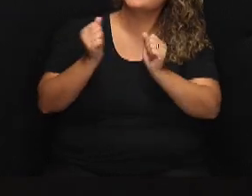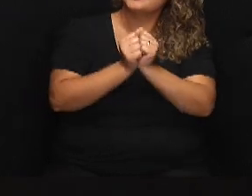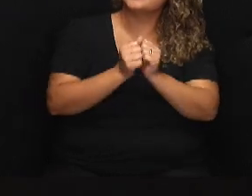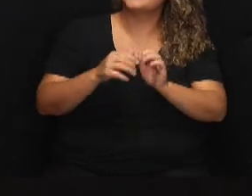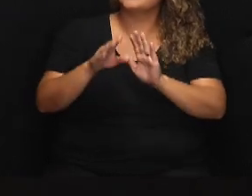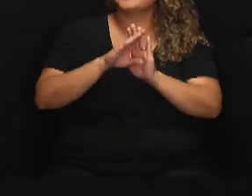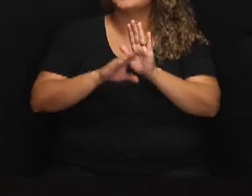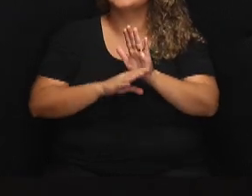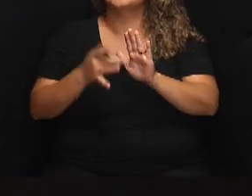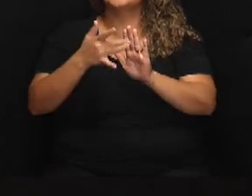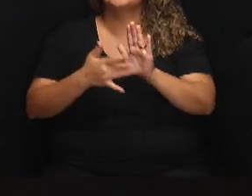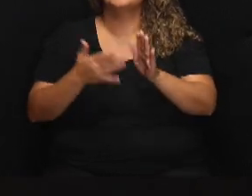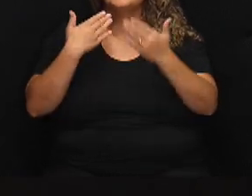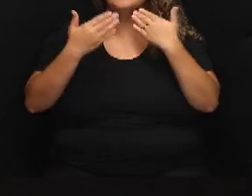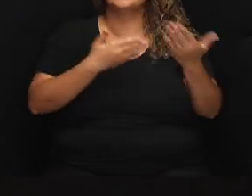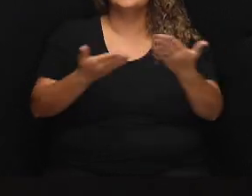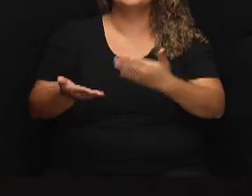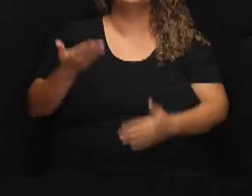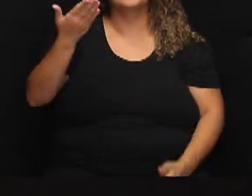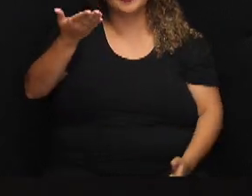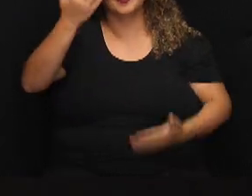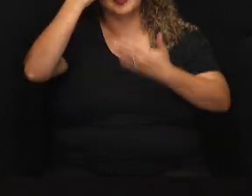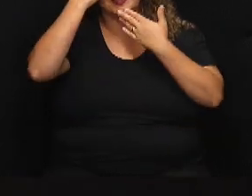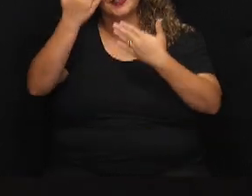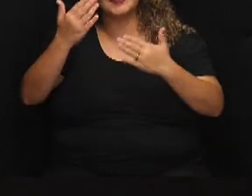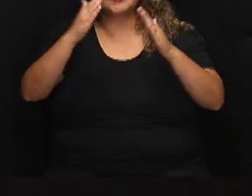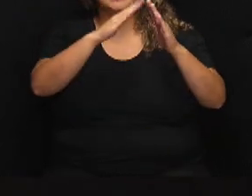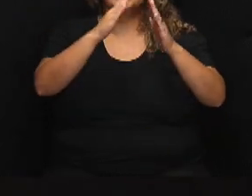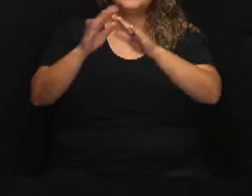Em Pauta e eu agradeço também você que está em casa